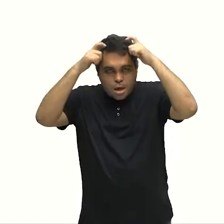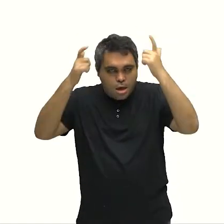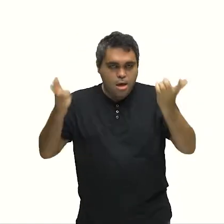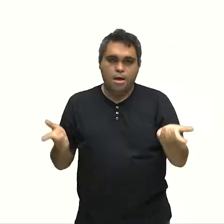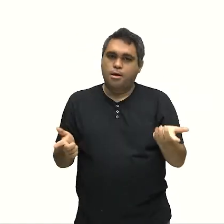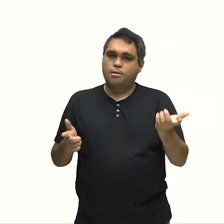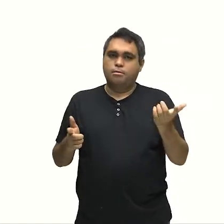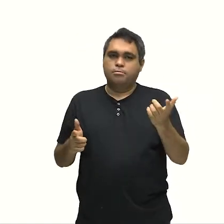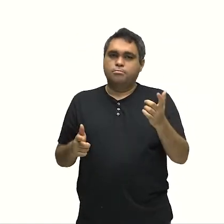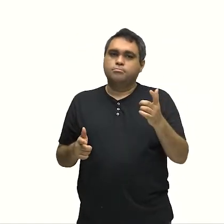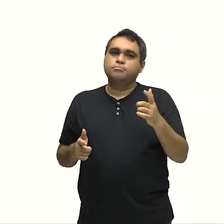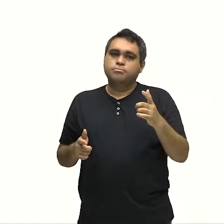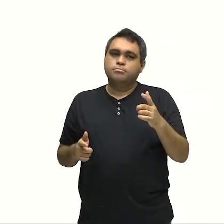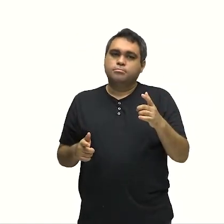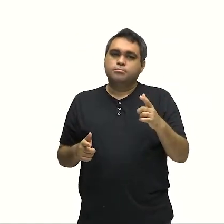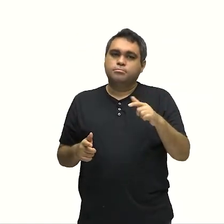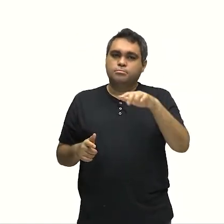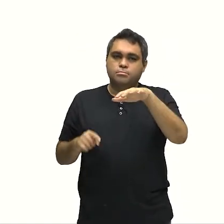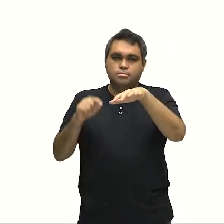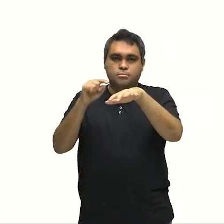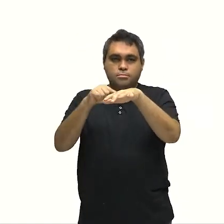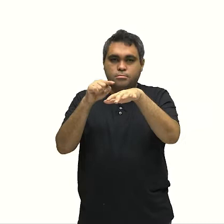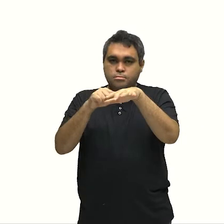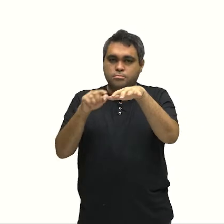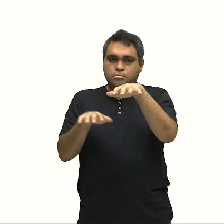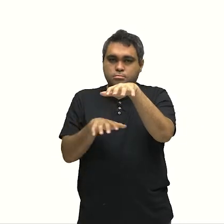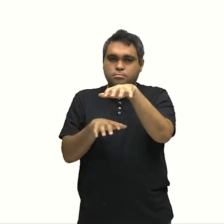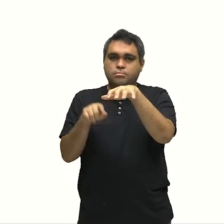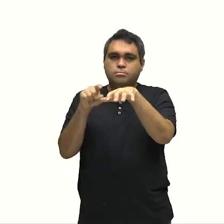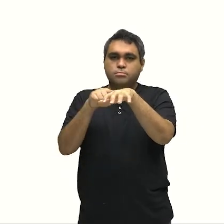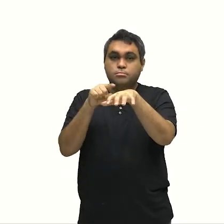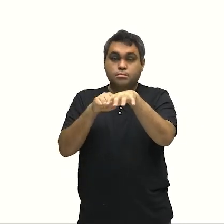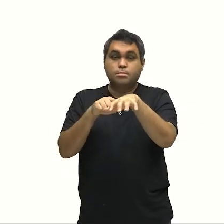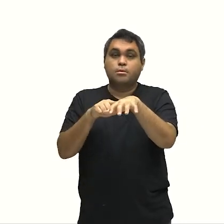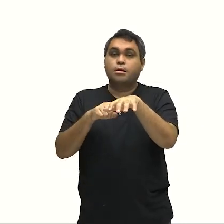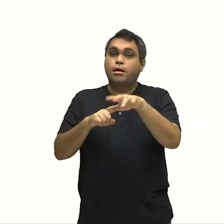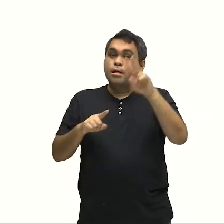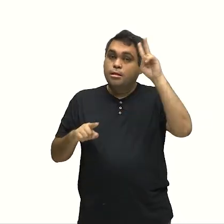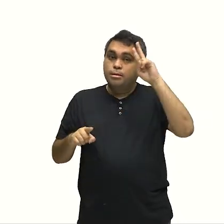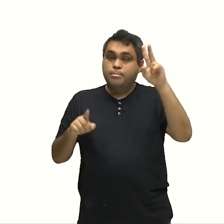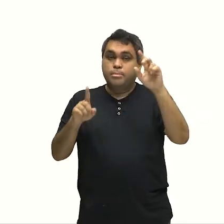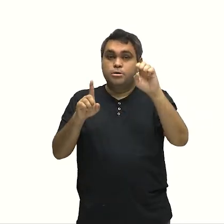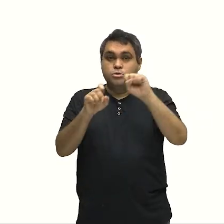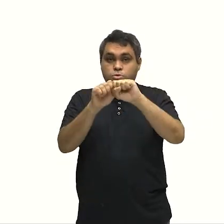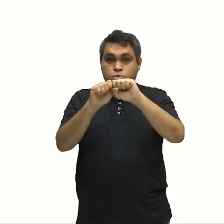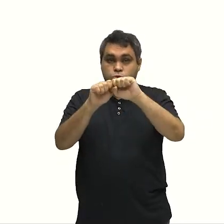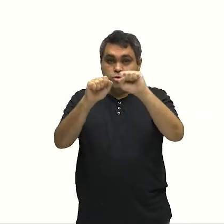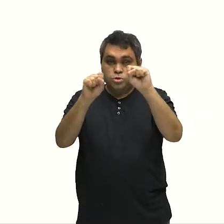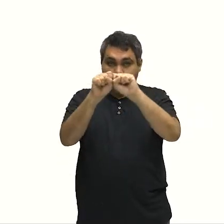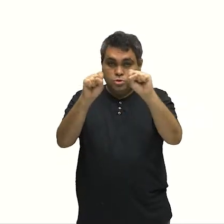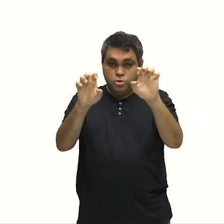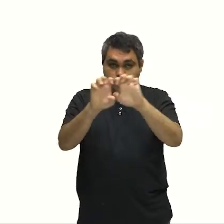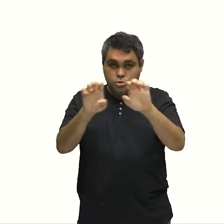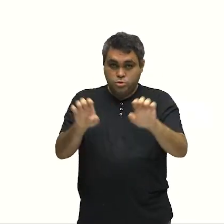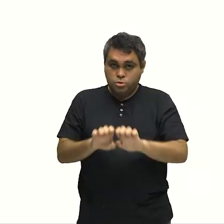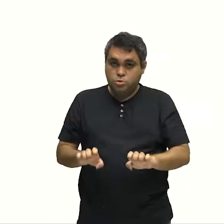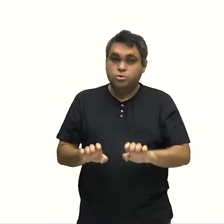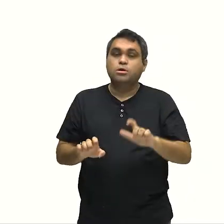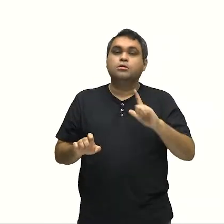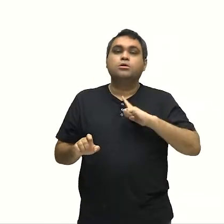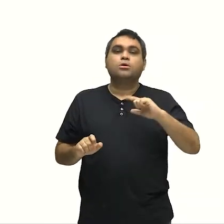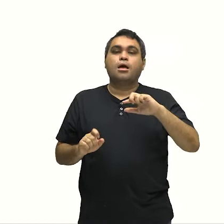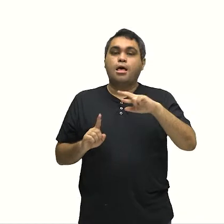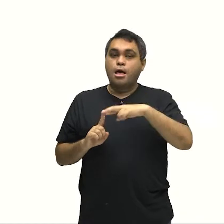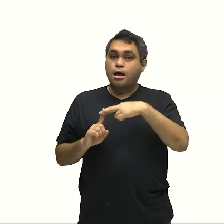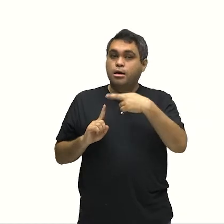a nobreza, tá? Lembrando que toda essa estrutura social aqui também tinha muito a ver com a religião